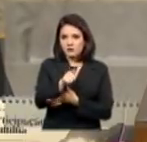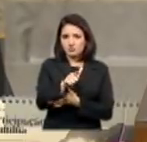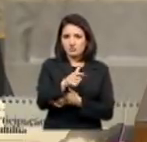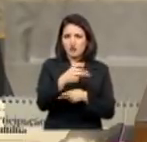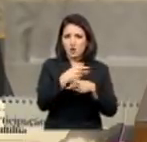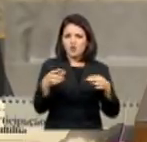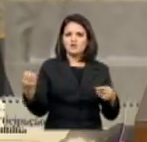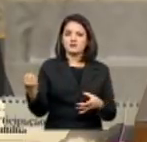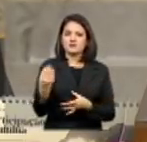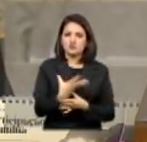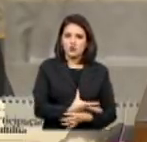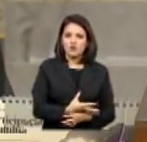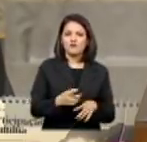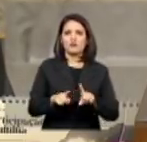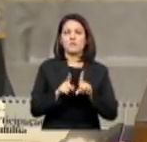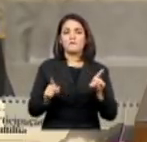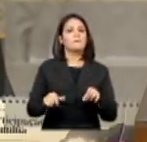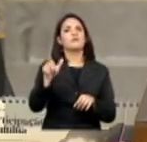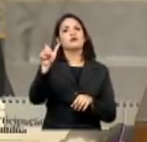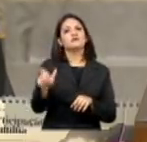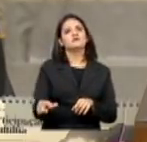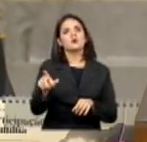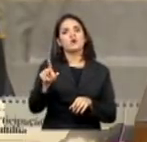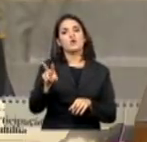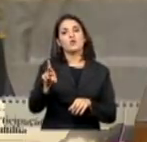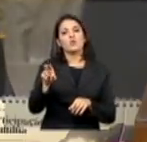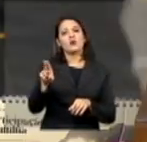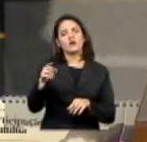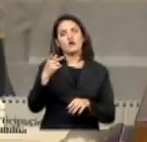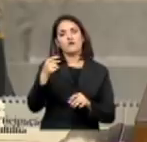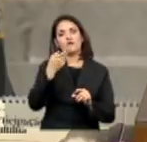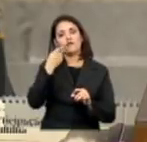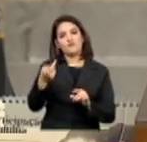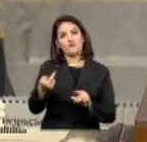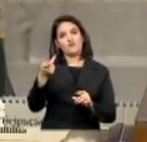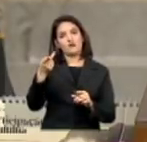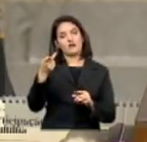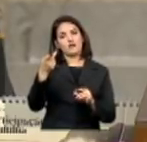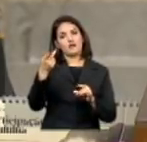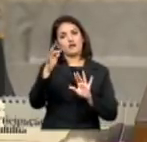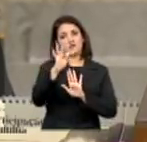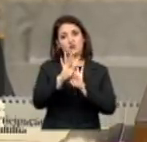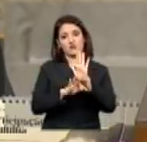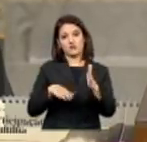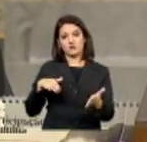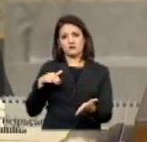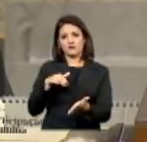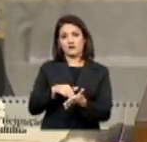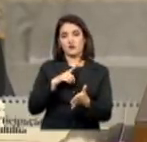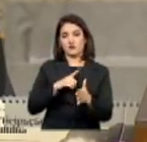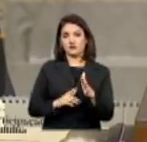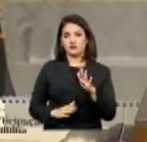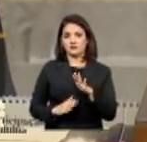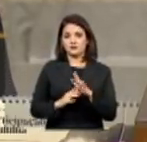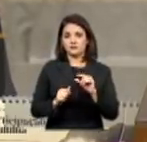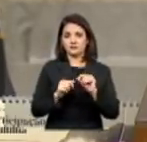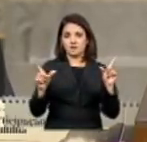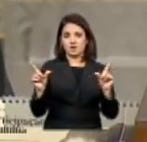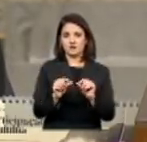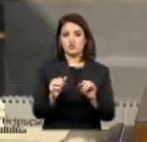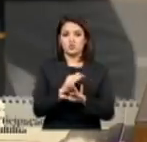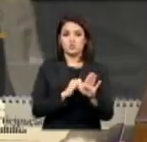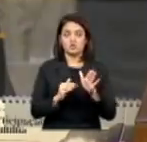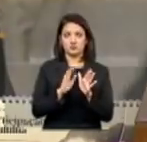do relatório apresentará alegações finais que se limitem a fazer um resumo de tudo foi dito